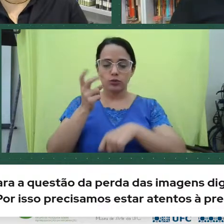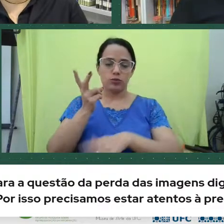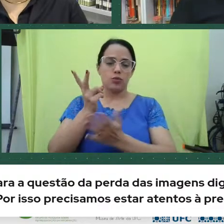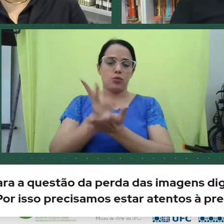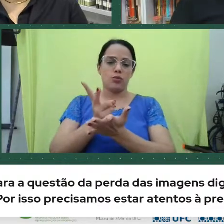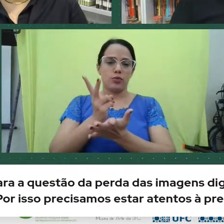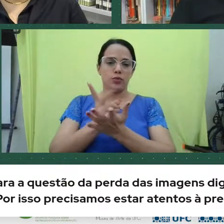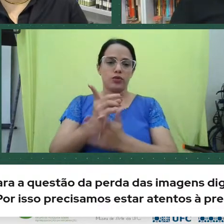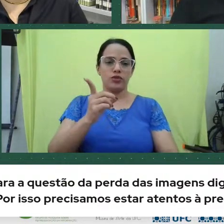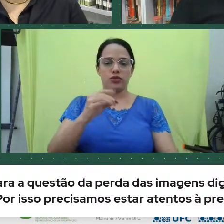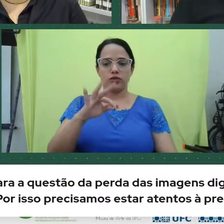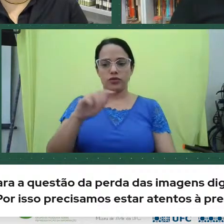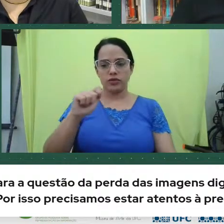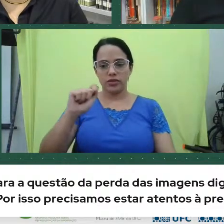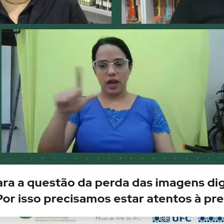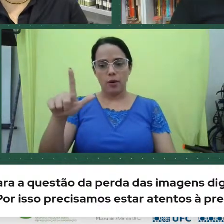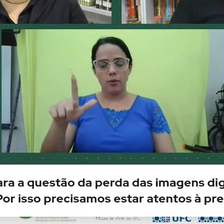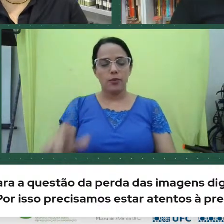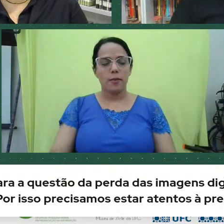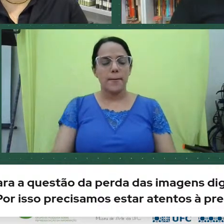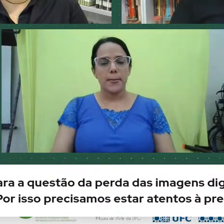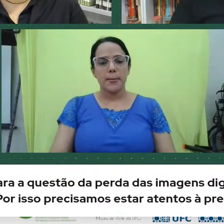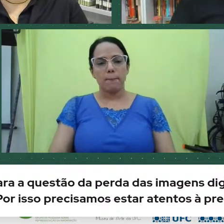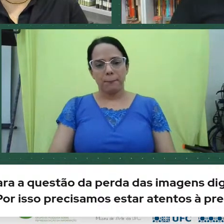digital. Sim, eu até...